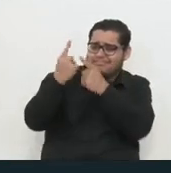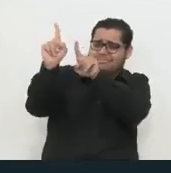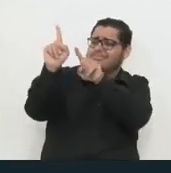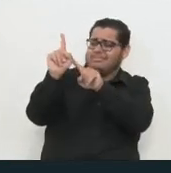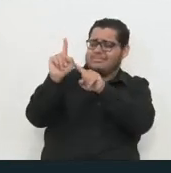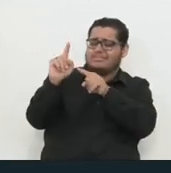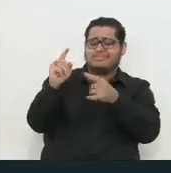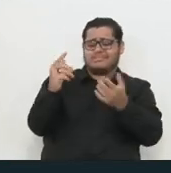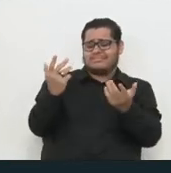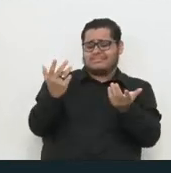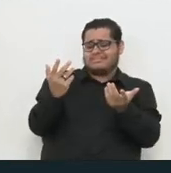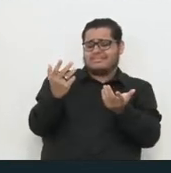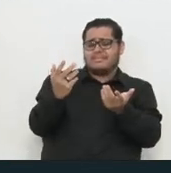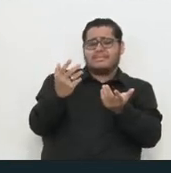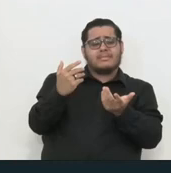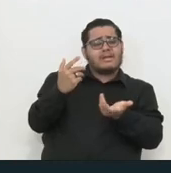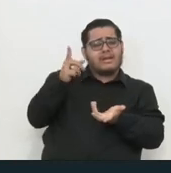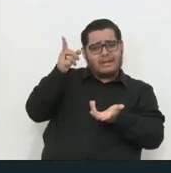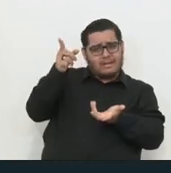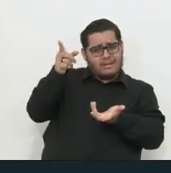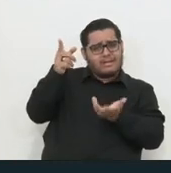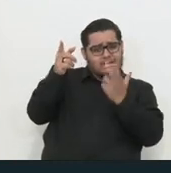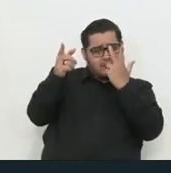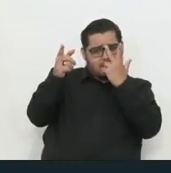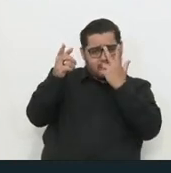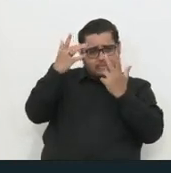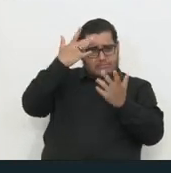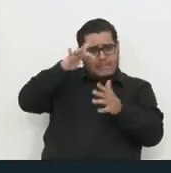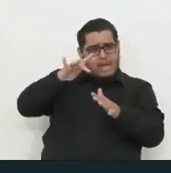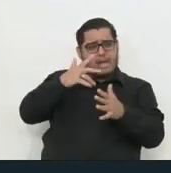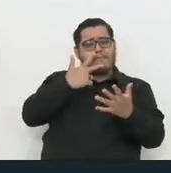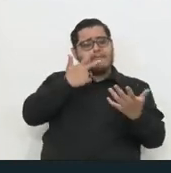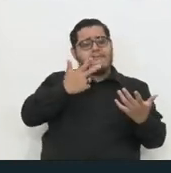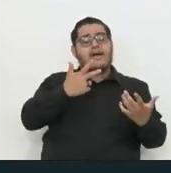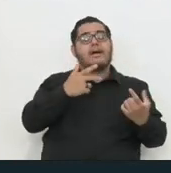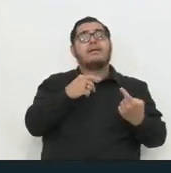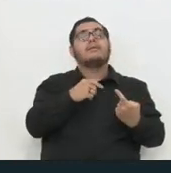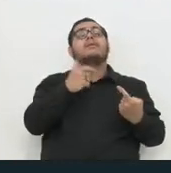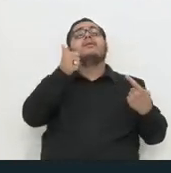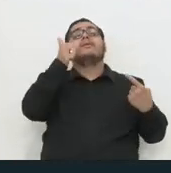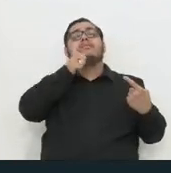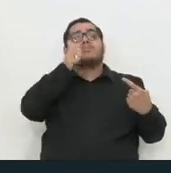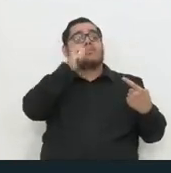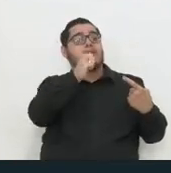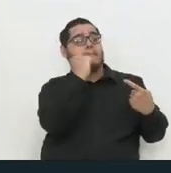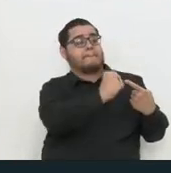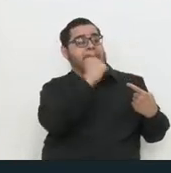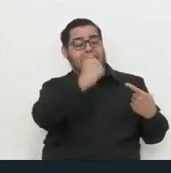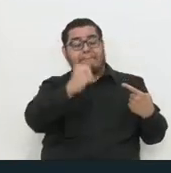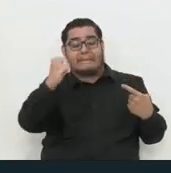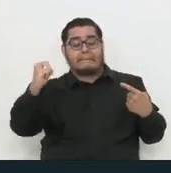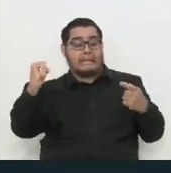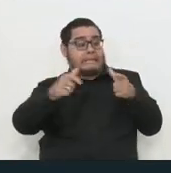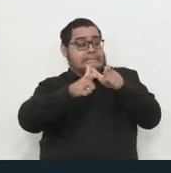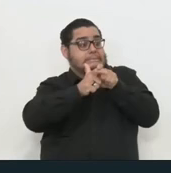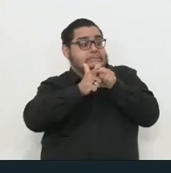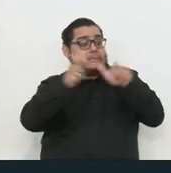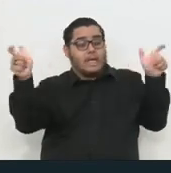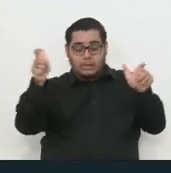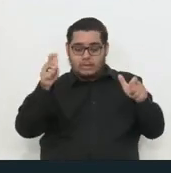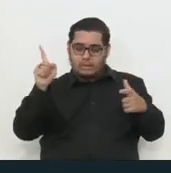que ele não sabe falar sobre feminicídio que aumentou o feminicídio